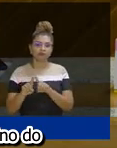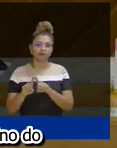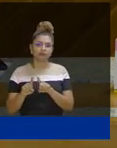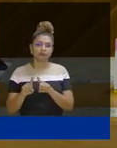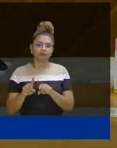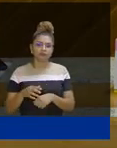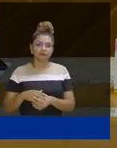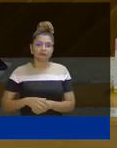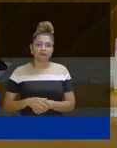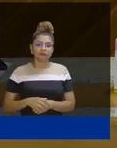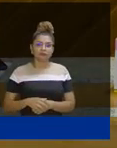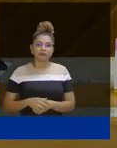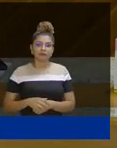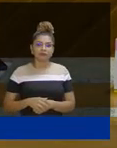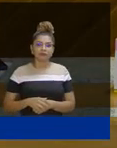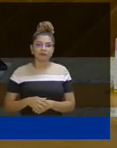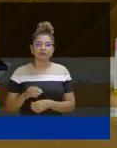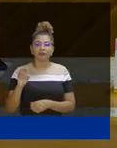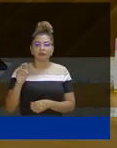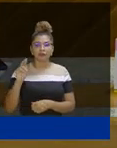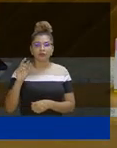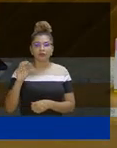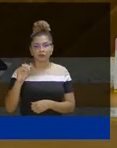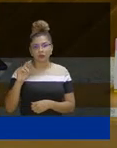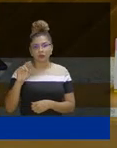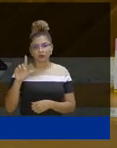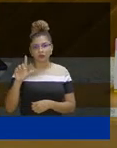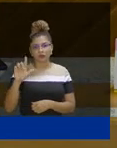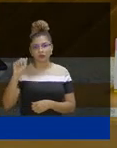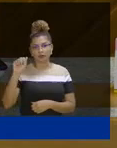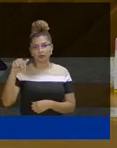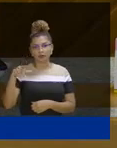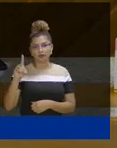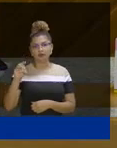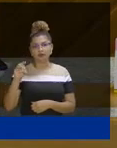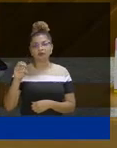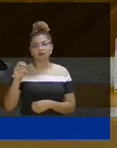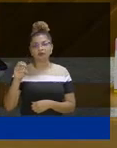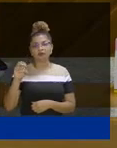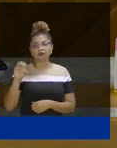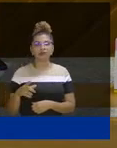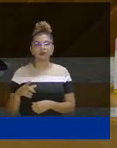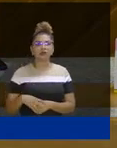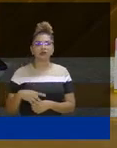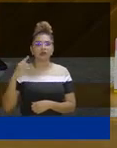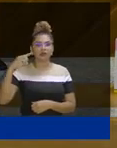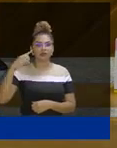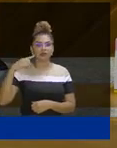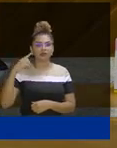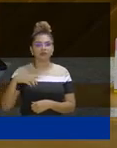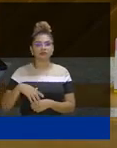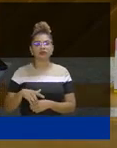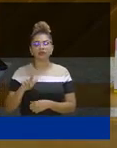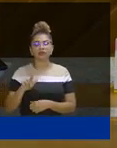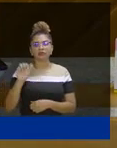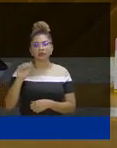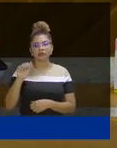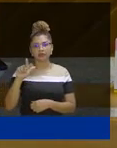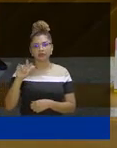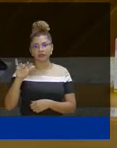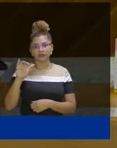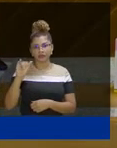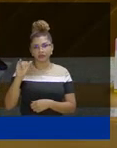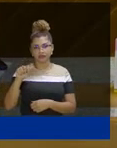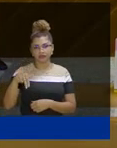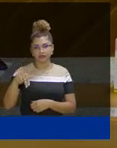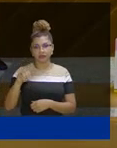pelo termo do biênio de Orlando Vasconcelos, que é composta pelos advogados Galiano Sei, Sandra Rocha